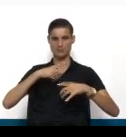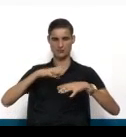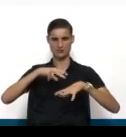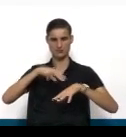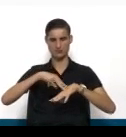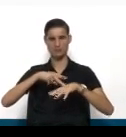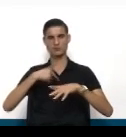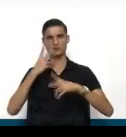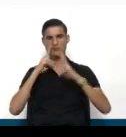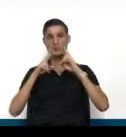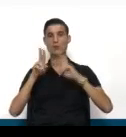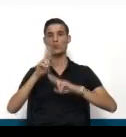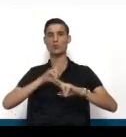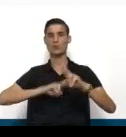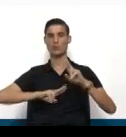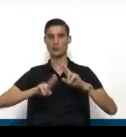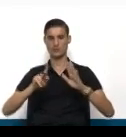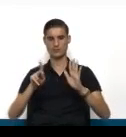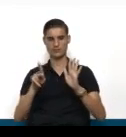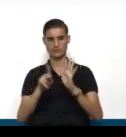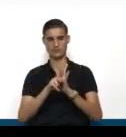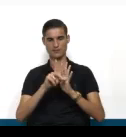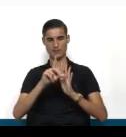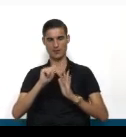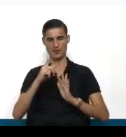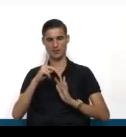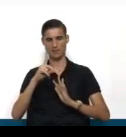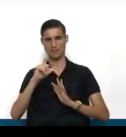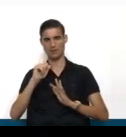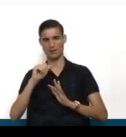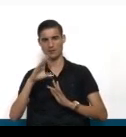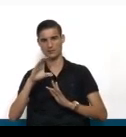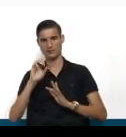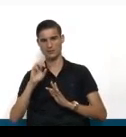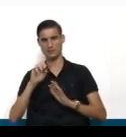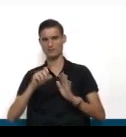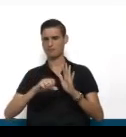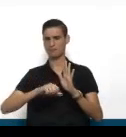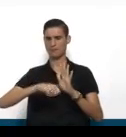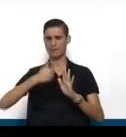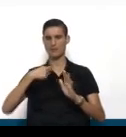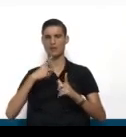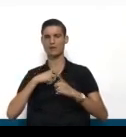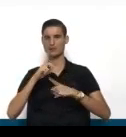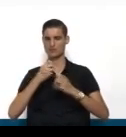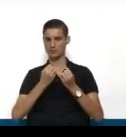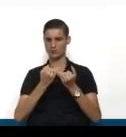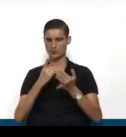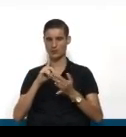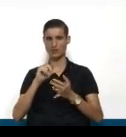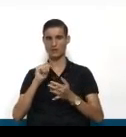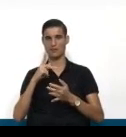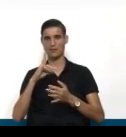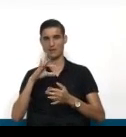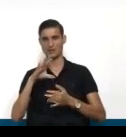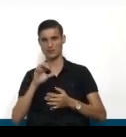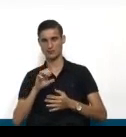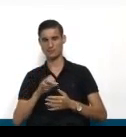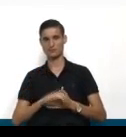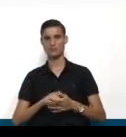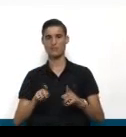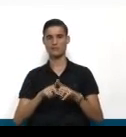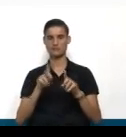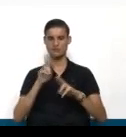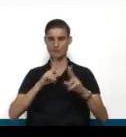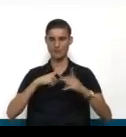está trabalhando com isso, nós vamos utilizar Laplace. Primeiro de tudo, a gente tem a nossa equação de Laplace.